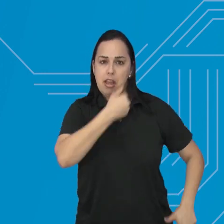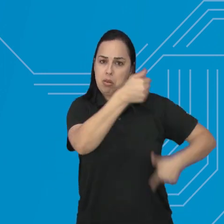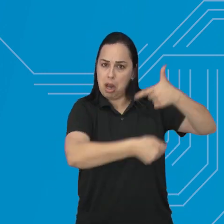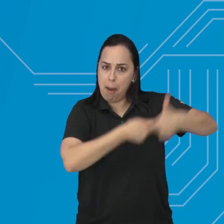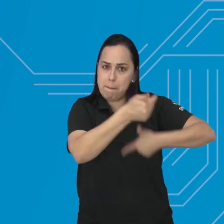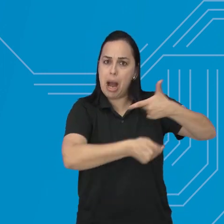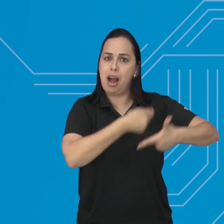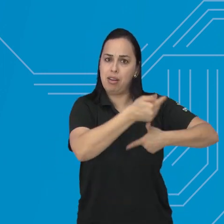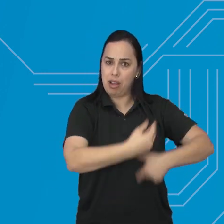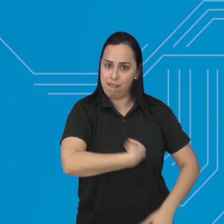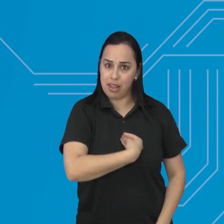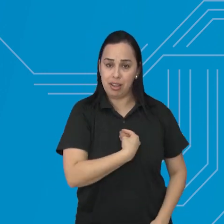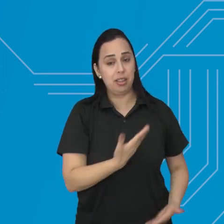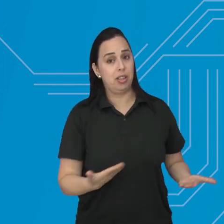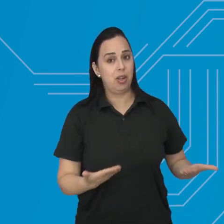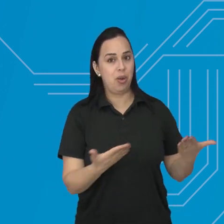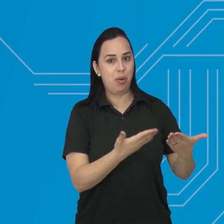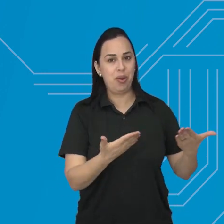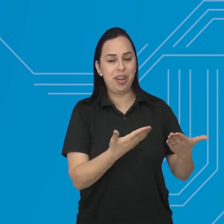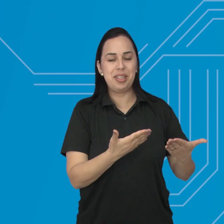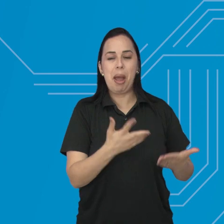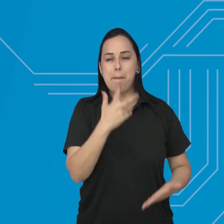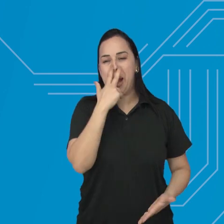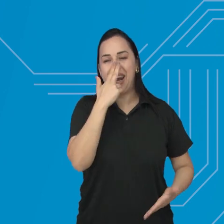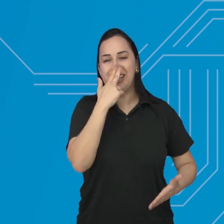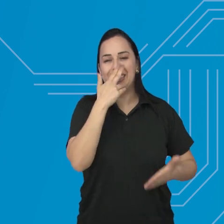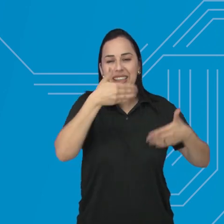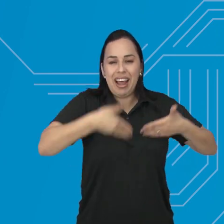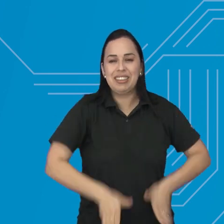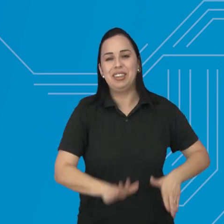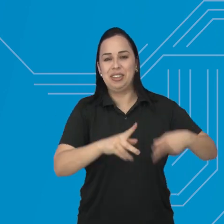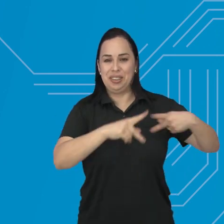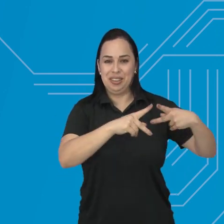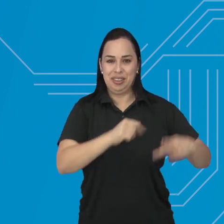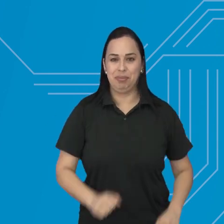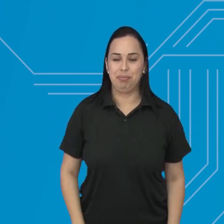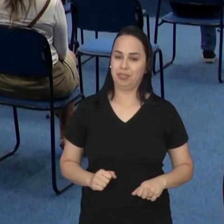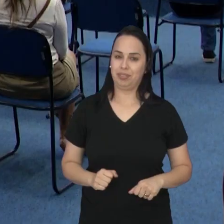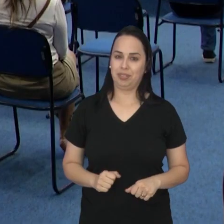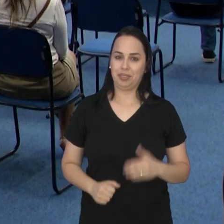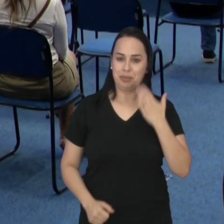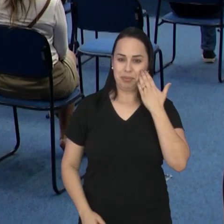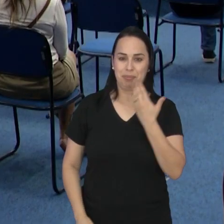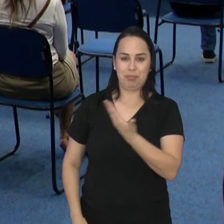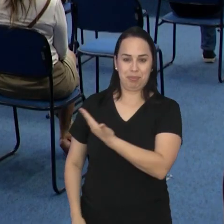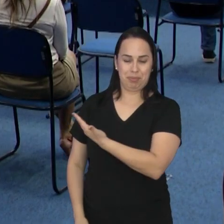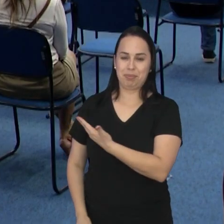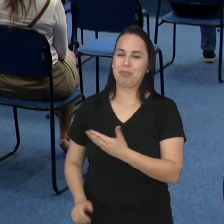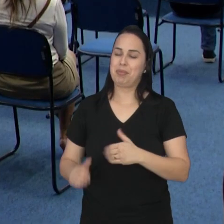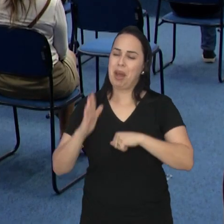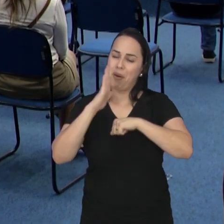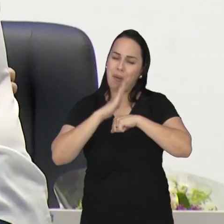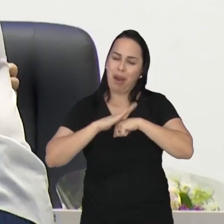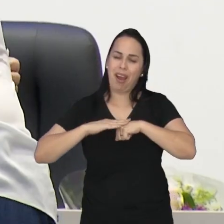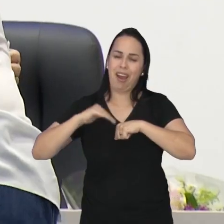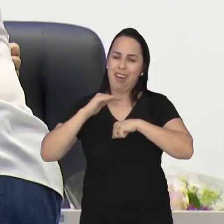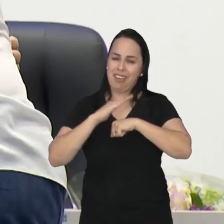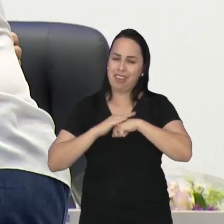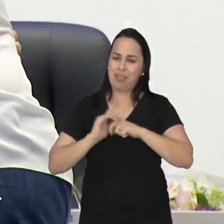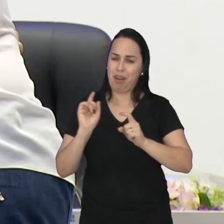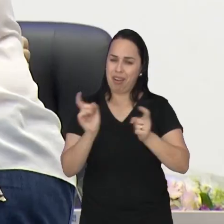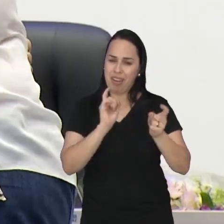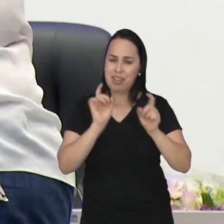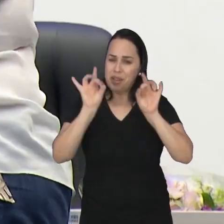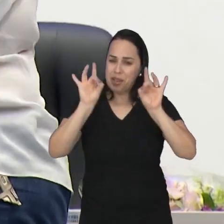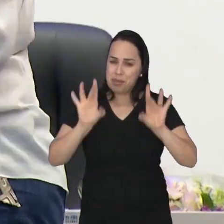de vida e de trabalho da homenageada, que hoje se sente joseense. O clima era de união e muito